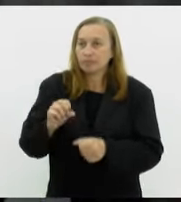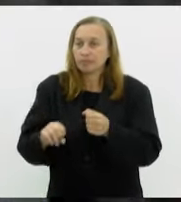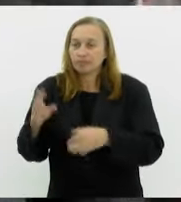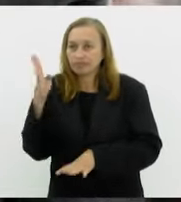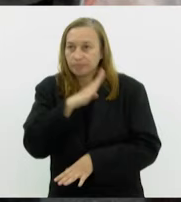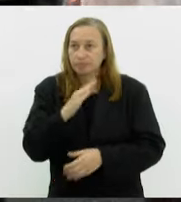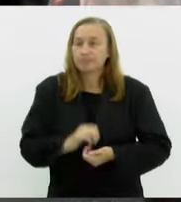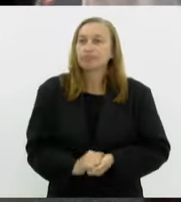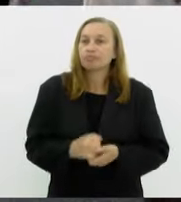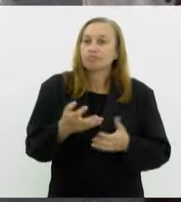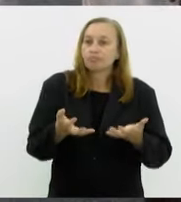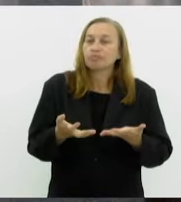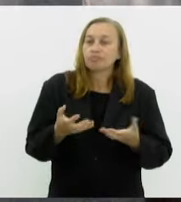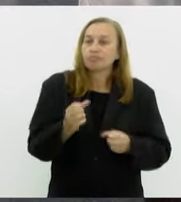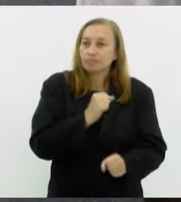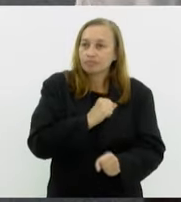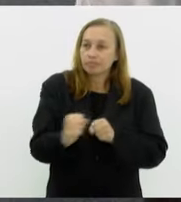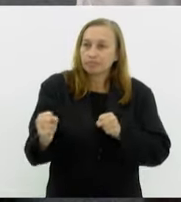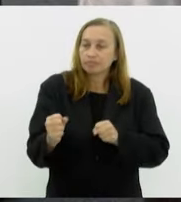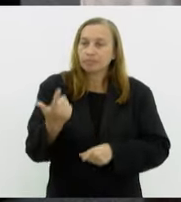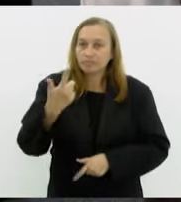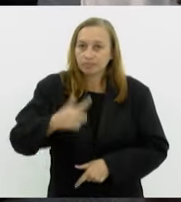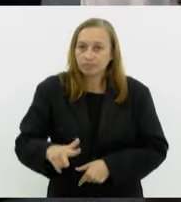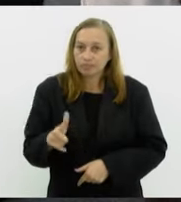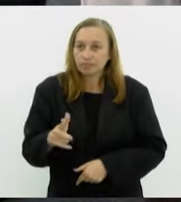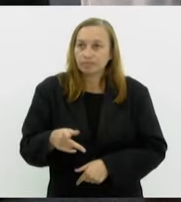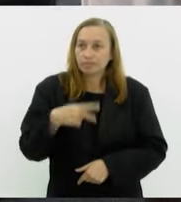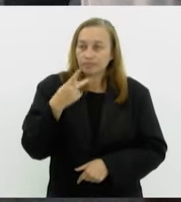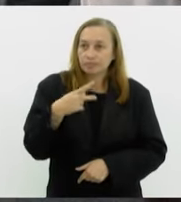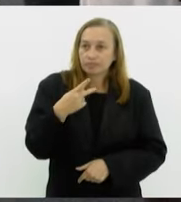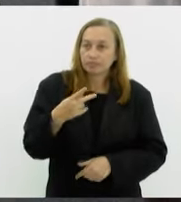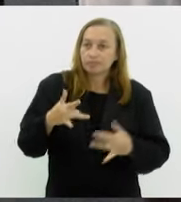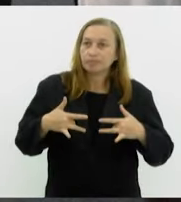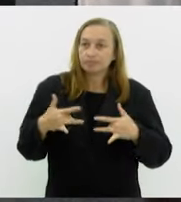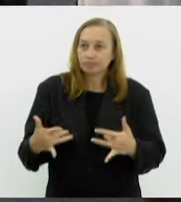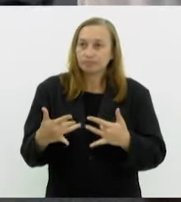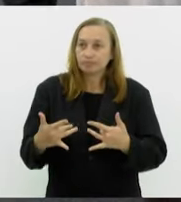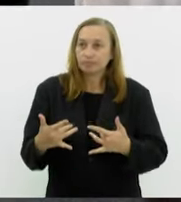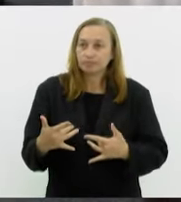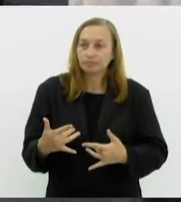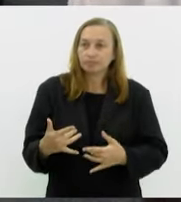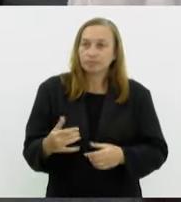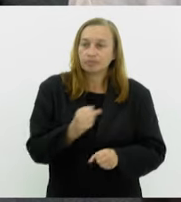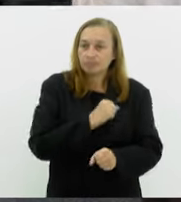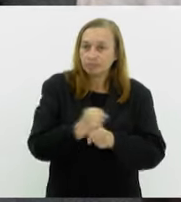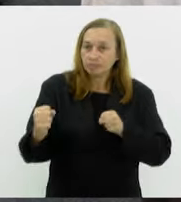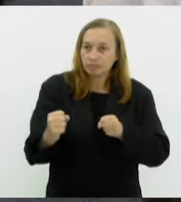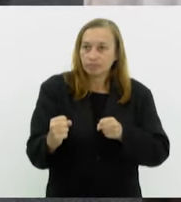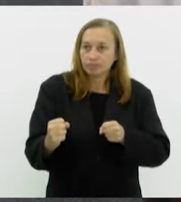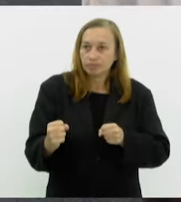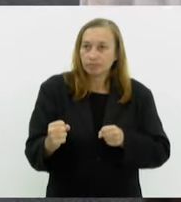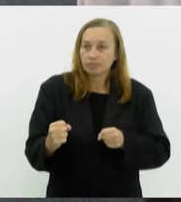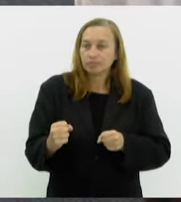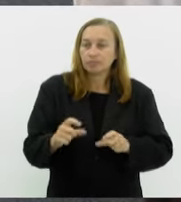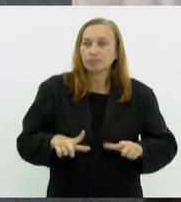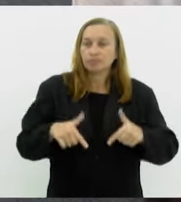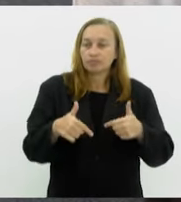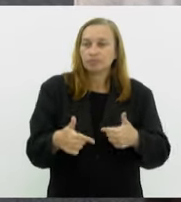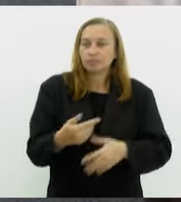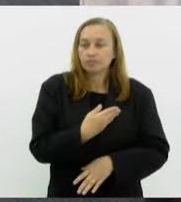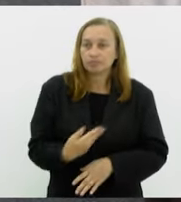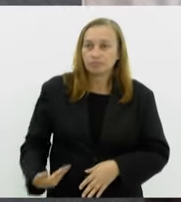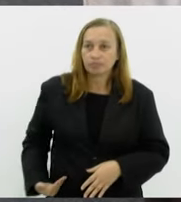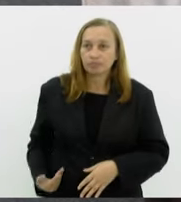do alto da minha indignação, mais uma vez expressar não só a minha solidariedade, mas o meu repúdio ao tratamento do governador